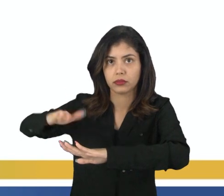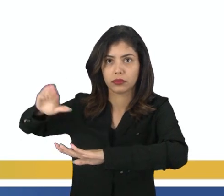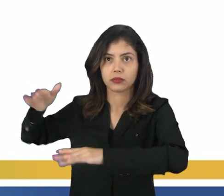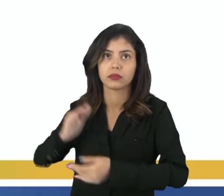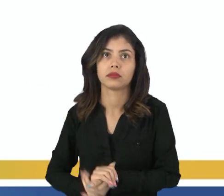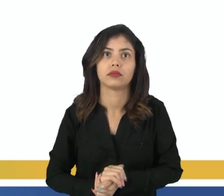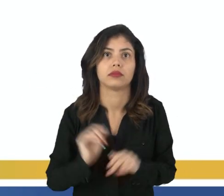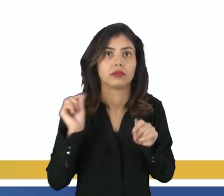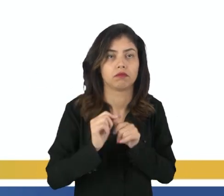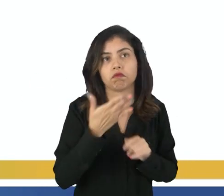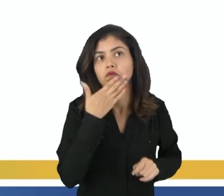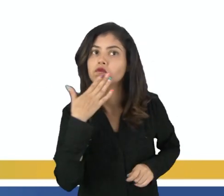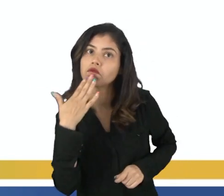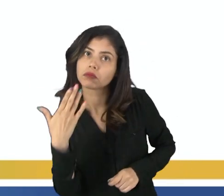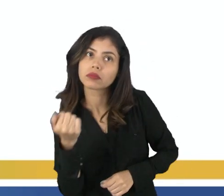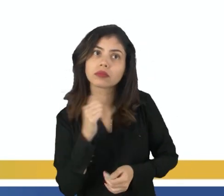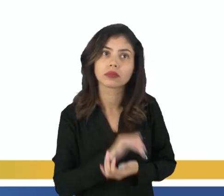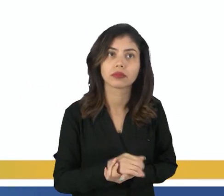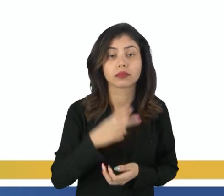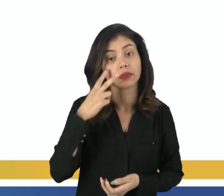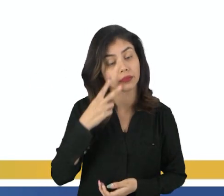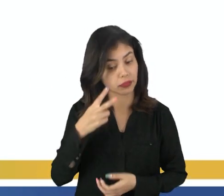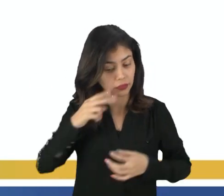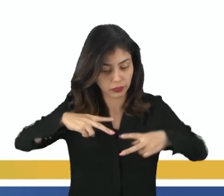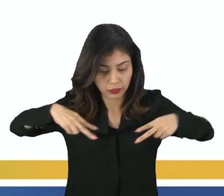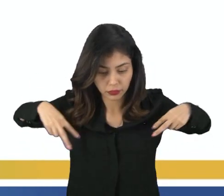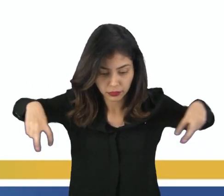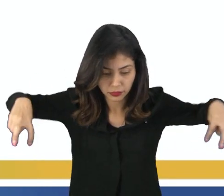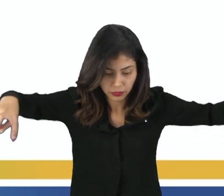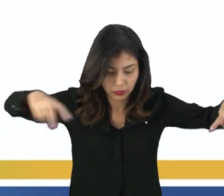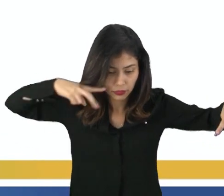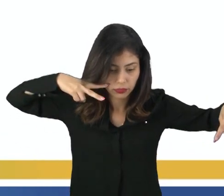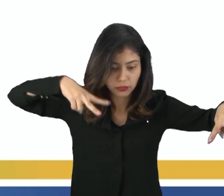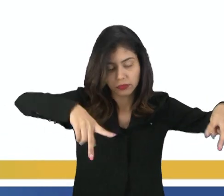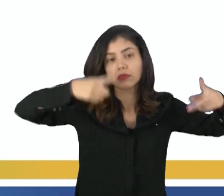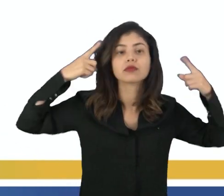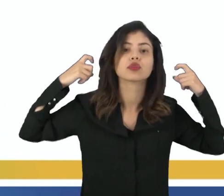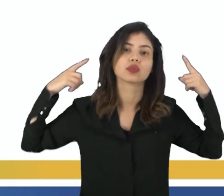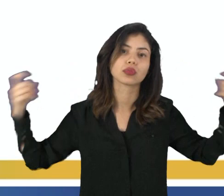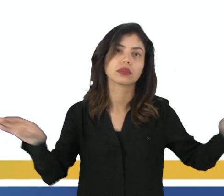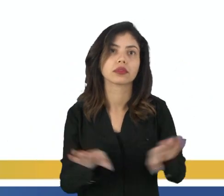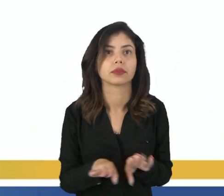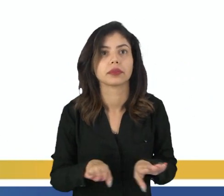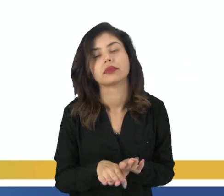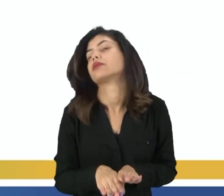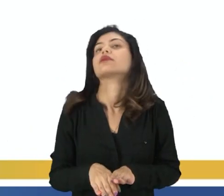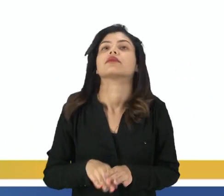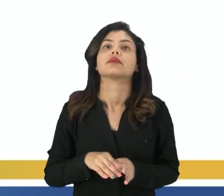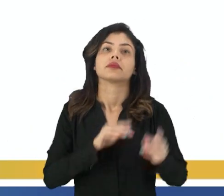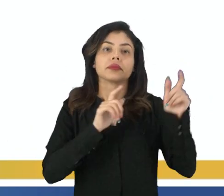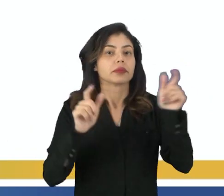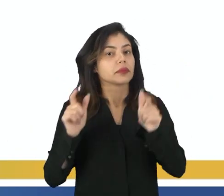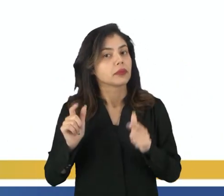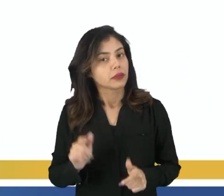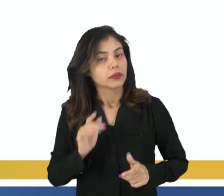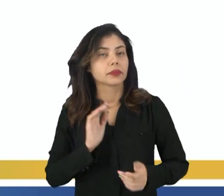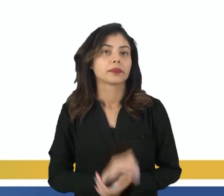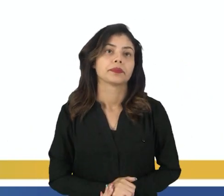montanhosas, o que facilitava a acústica, né? Que é a questão do som, da propagação do som ali naquele